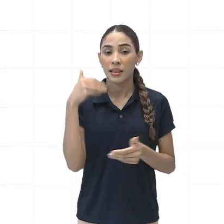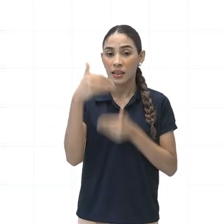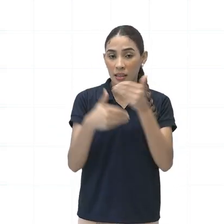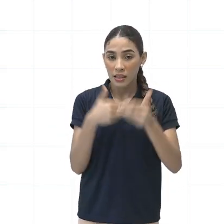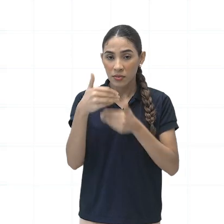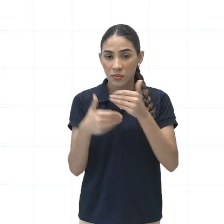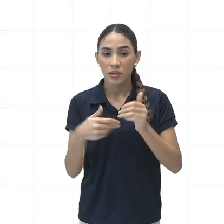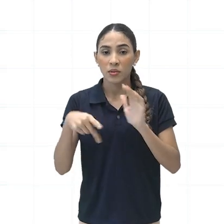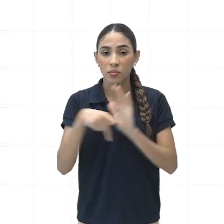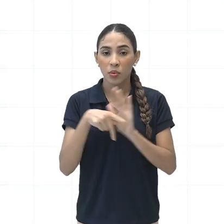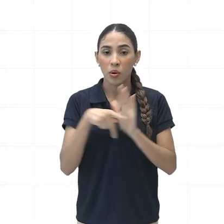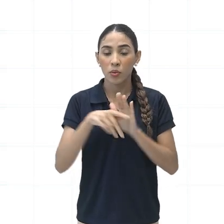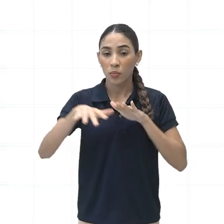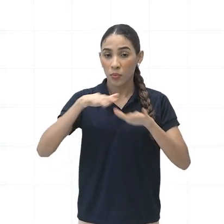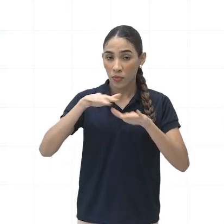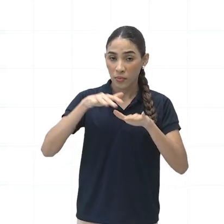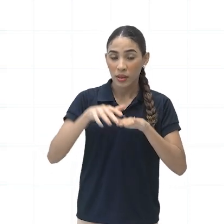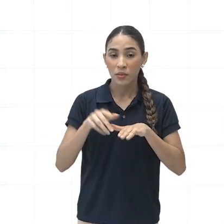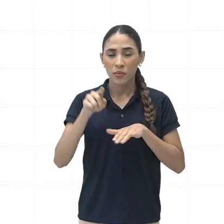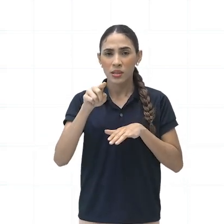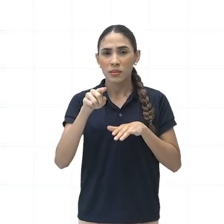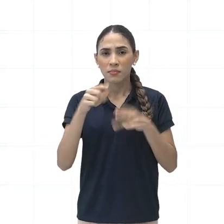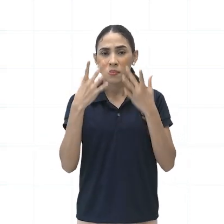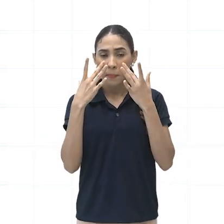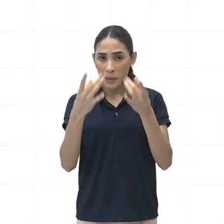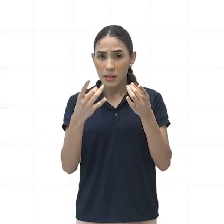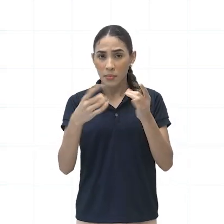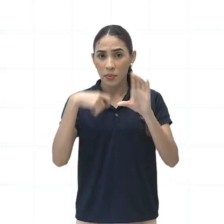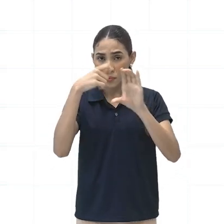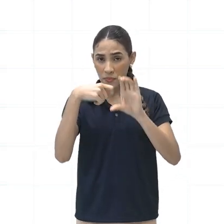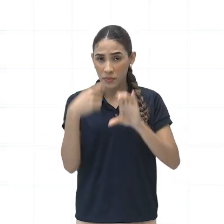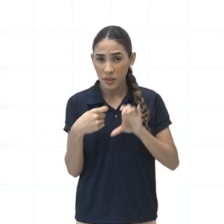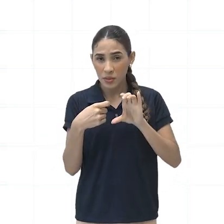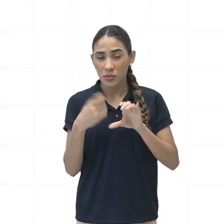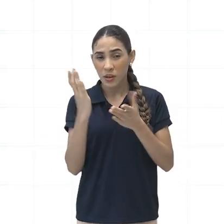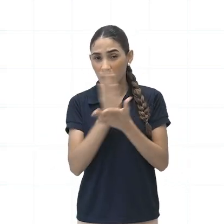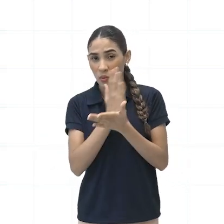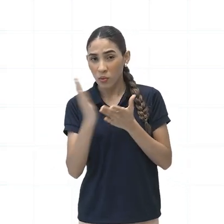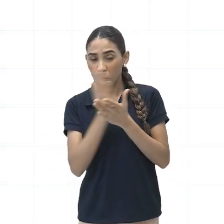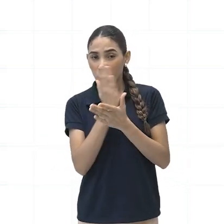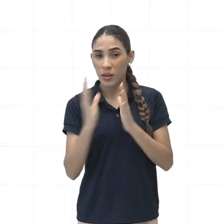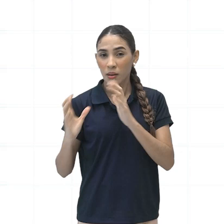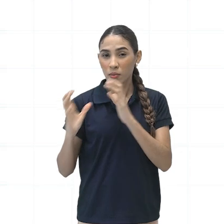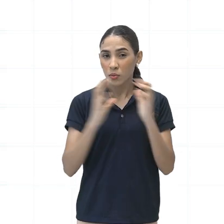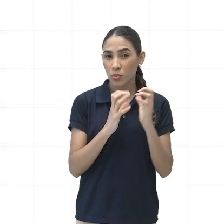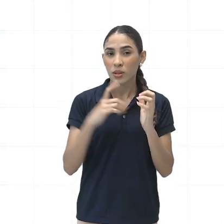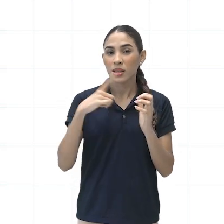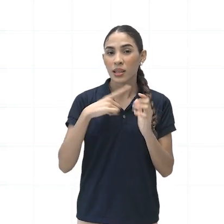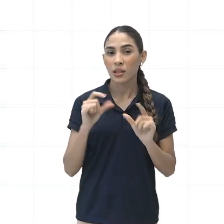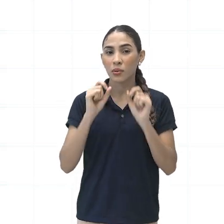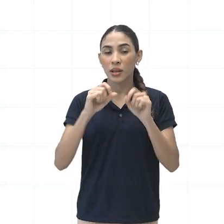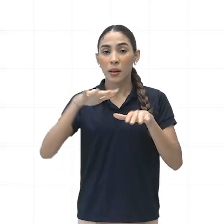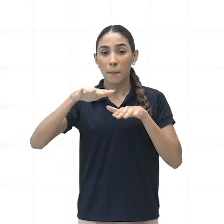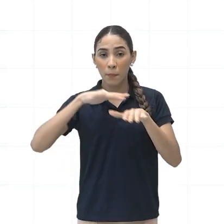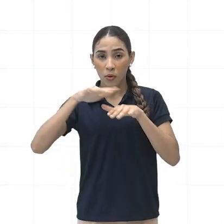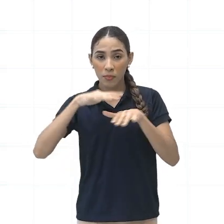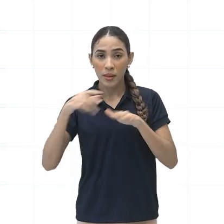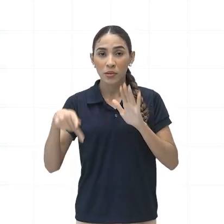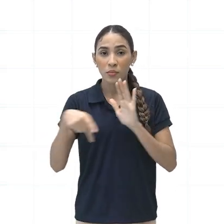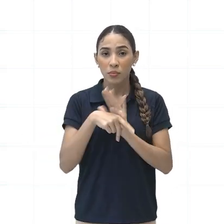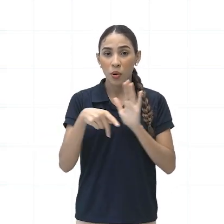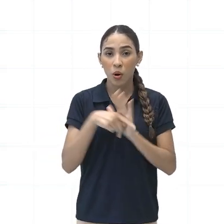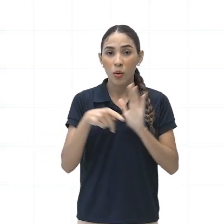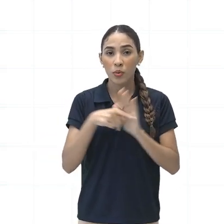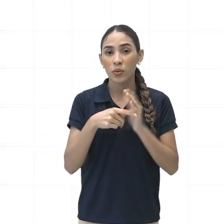nossa coordenação motora. Vocês observaram ali no vídeo que muitas lutas, elas exigem aí o movimento tanto dos